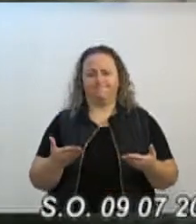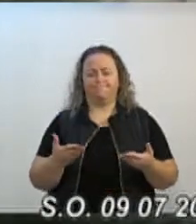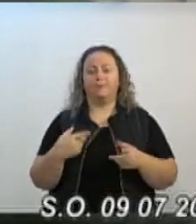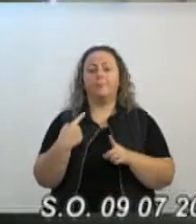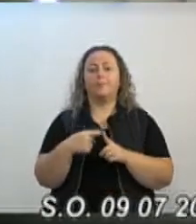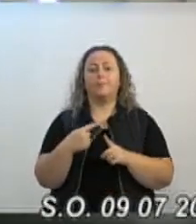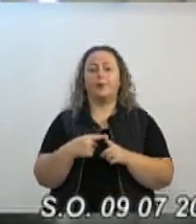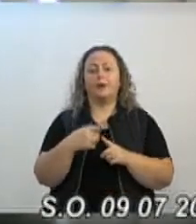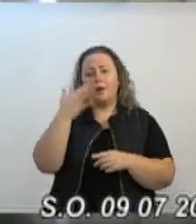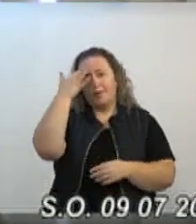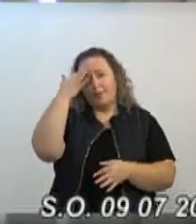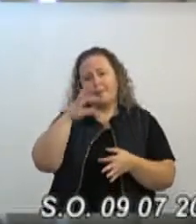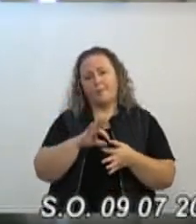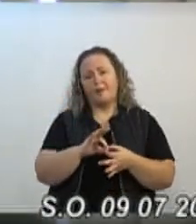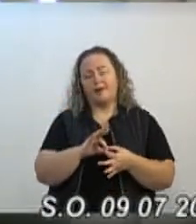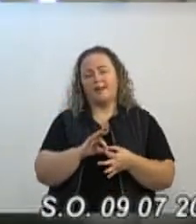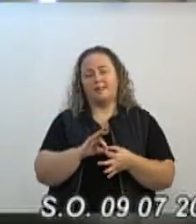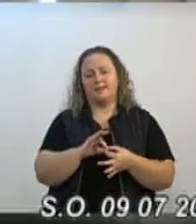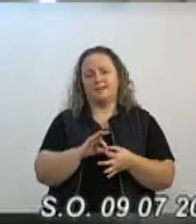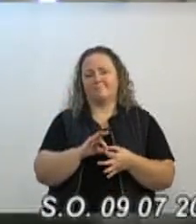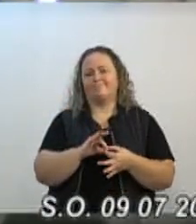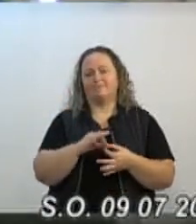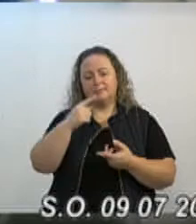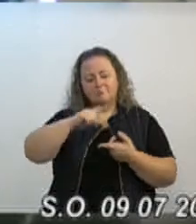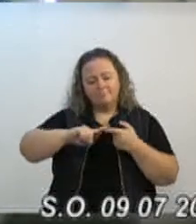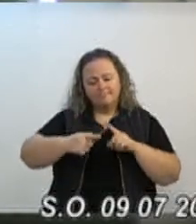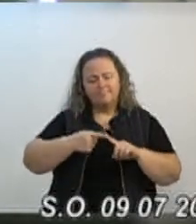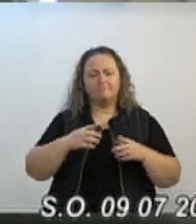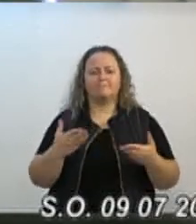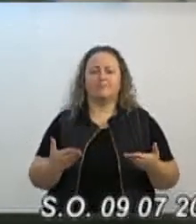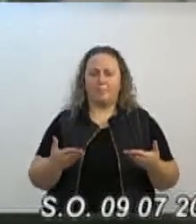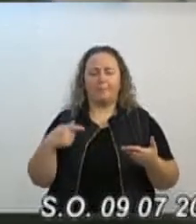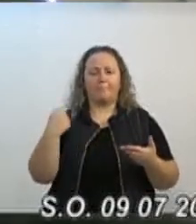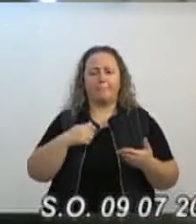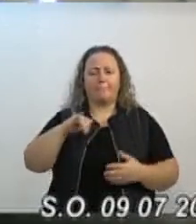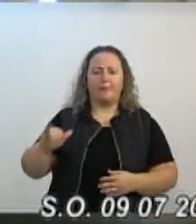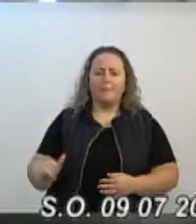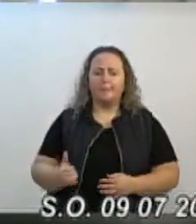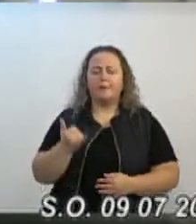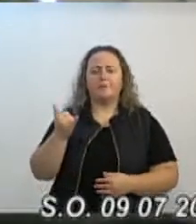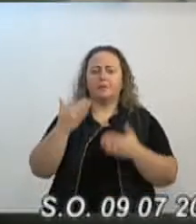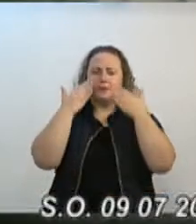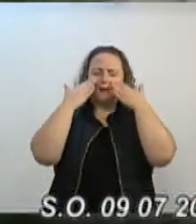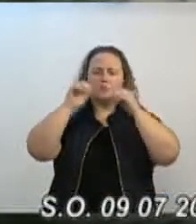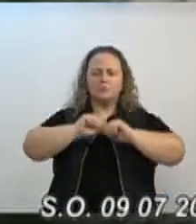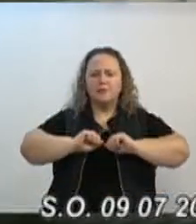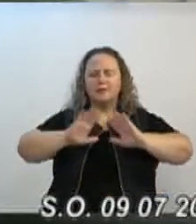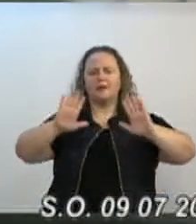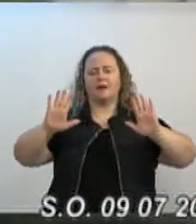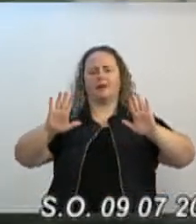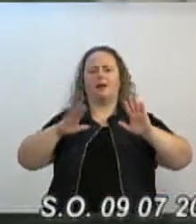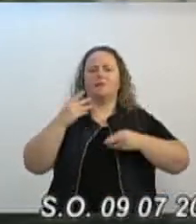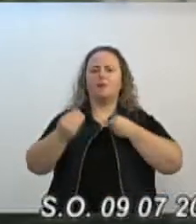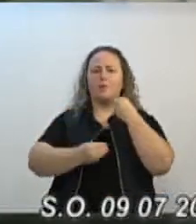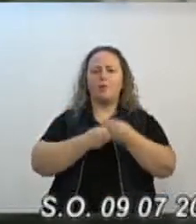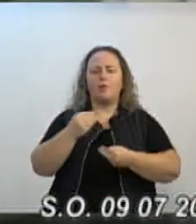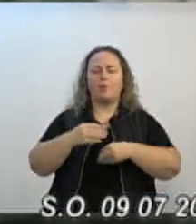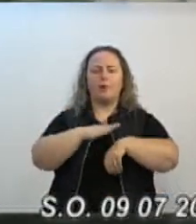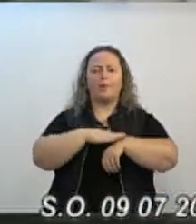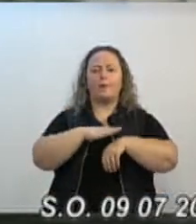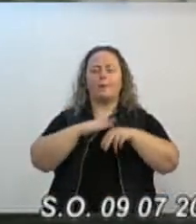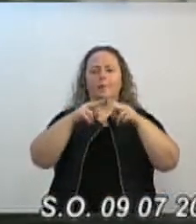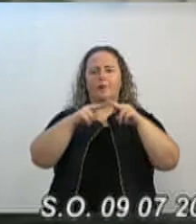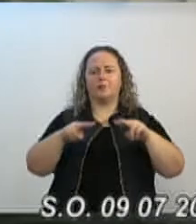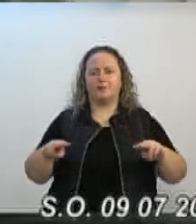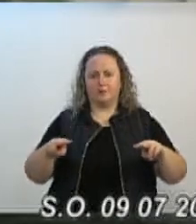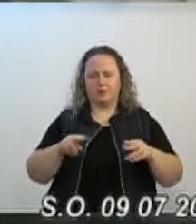de coerência. Eu acho que não dá. A gente tem que ter uma coerência e queria aproveitar e deixar claro o meu posicionamento em relação às nossas sessões. Só uma